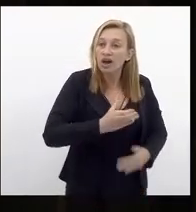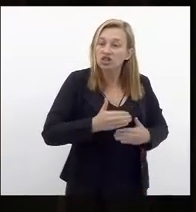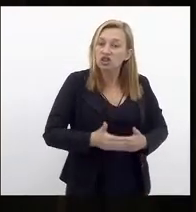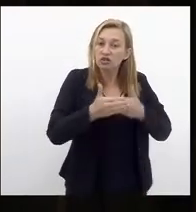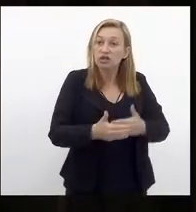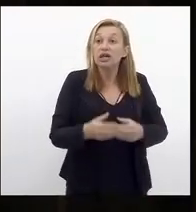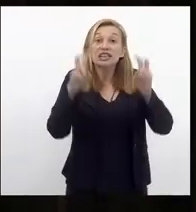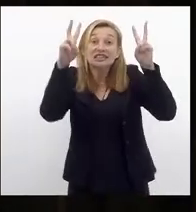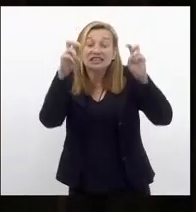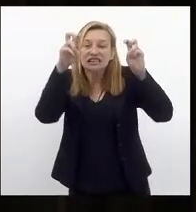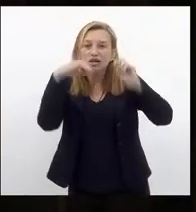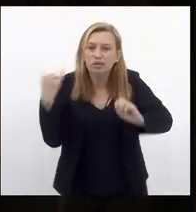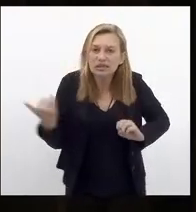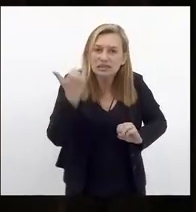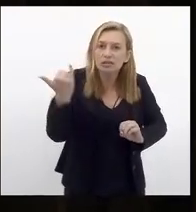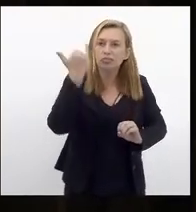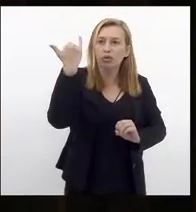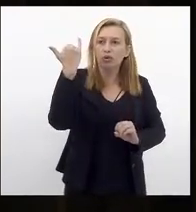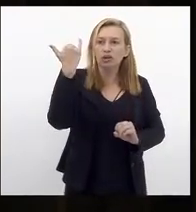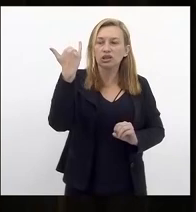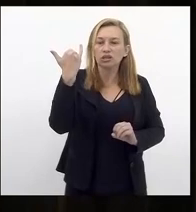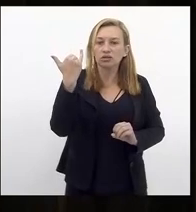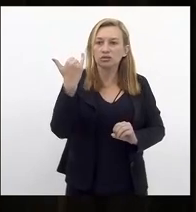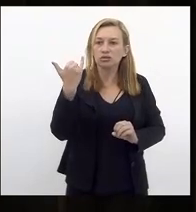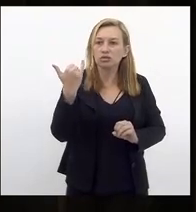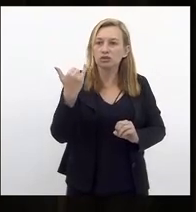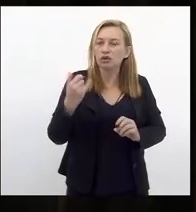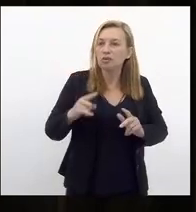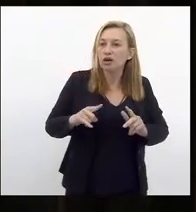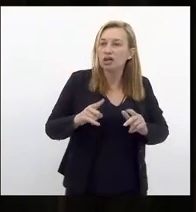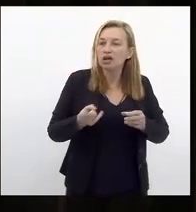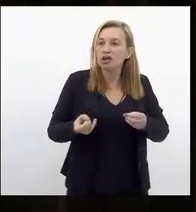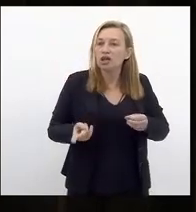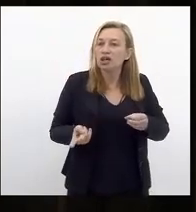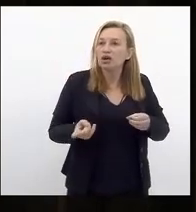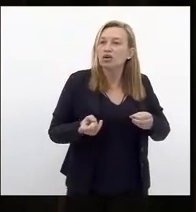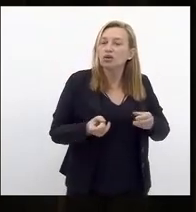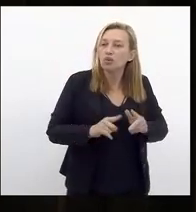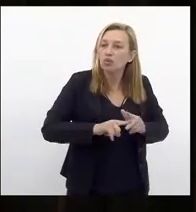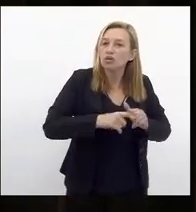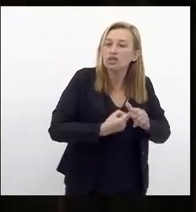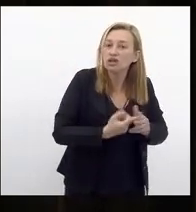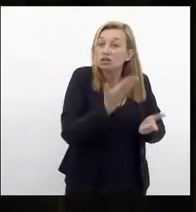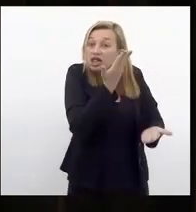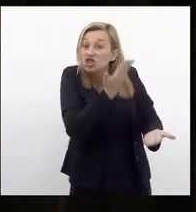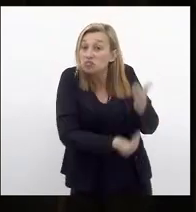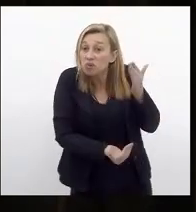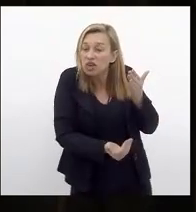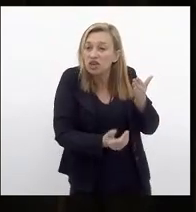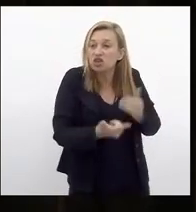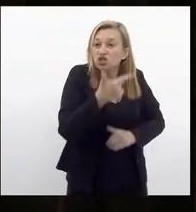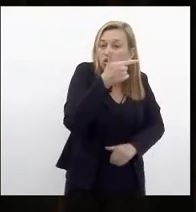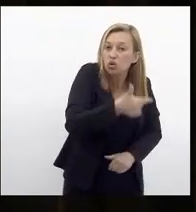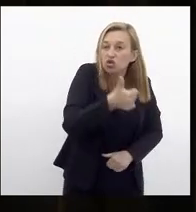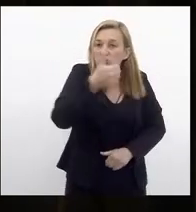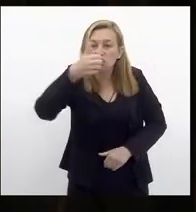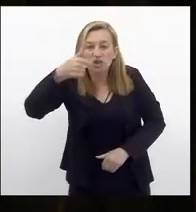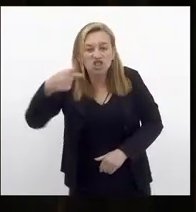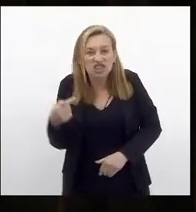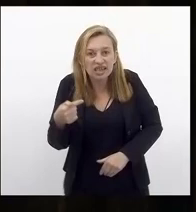em temas importantes como a reposição das perdas inflacionárias bens que